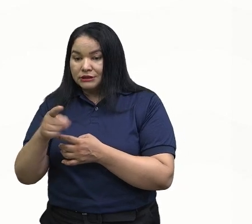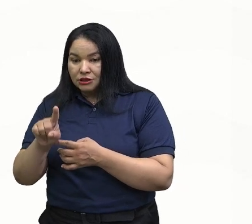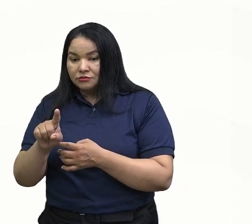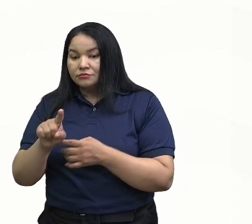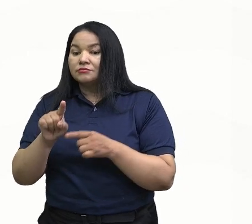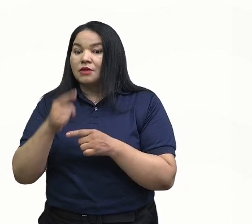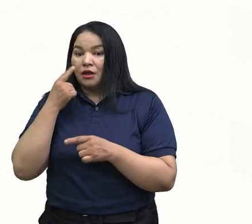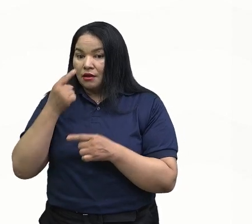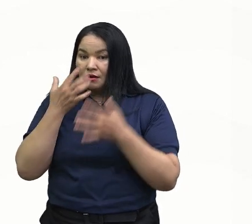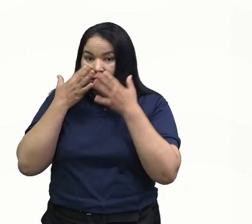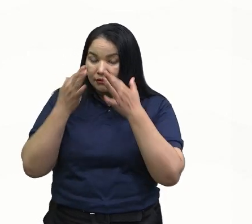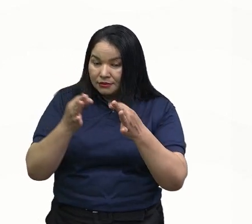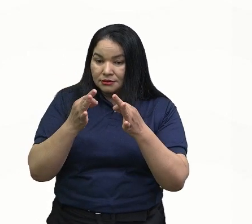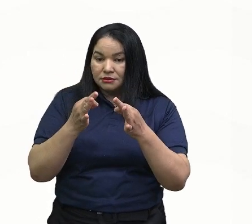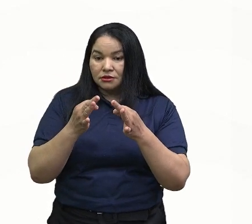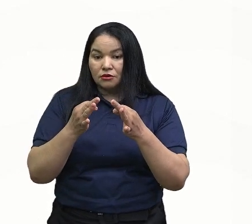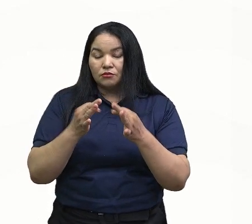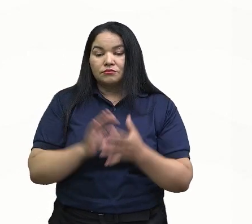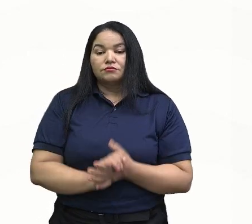situação, tá?